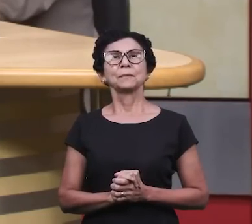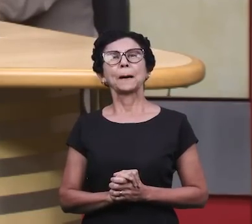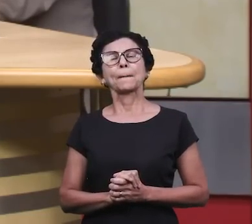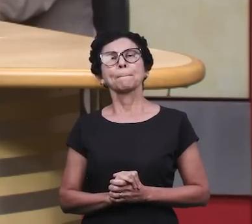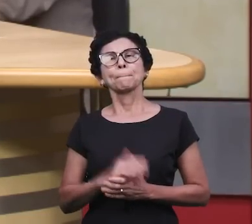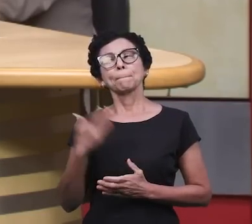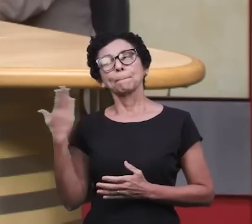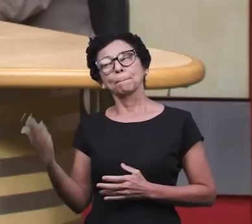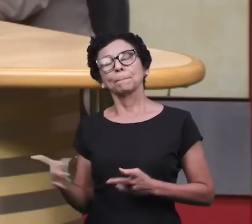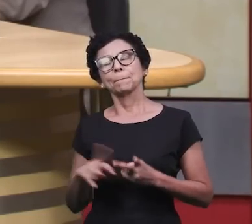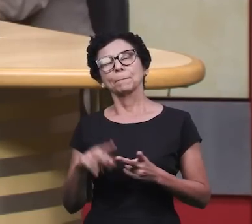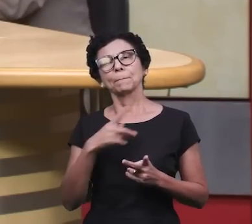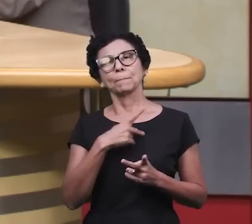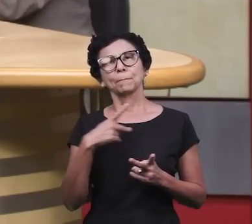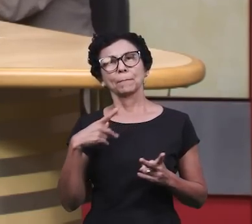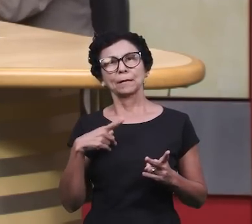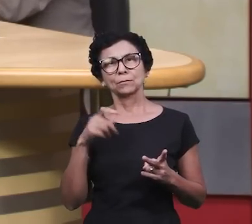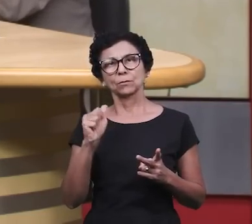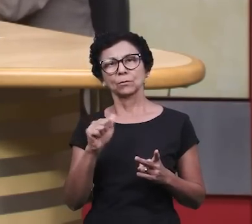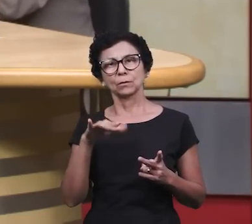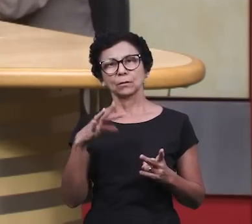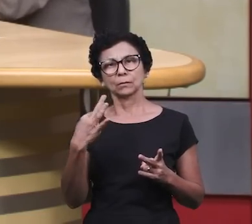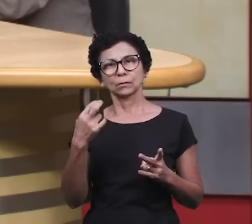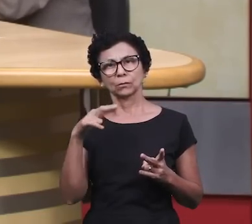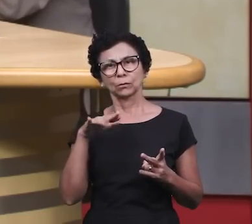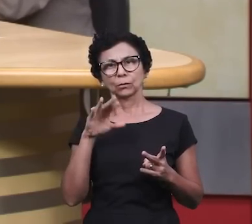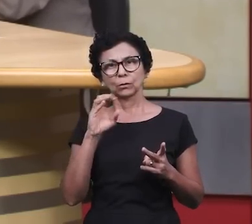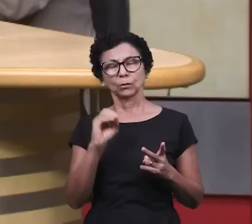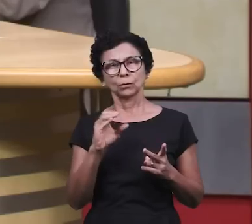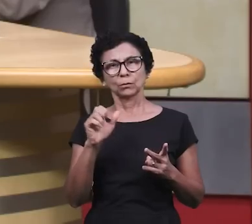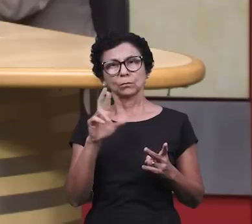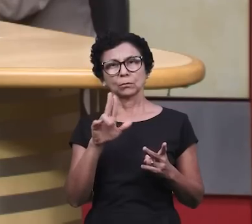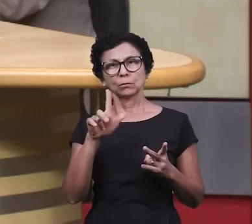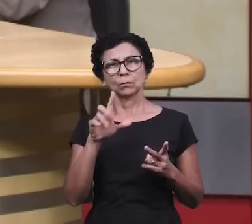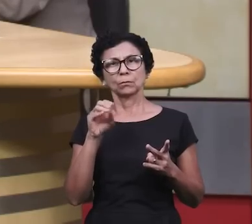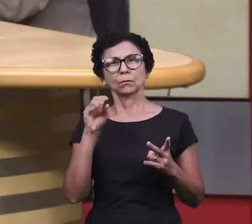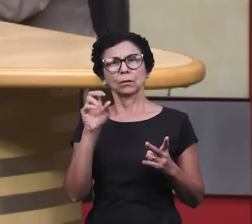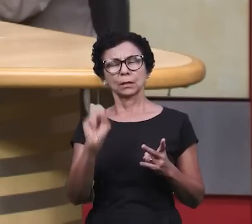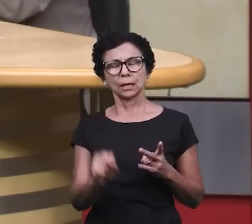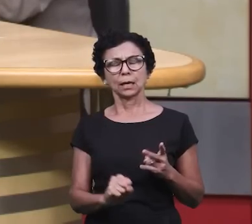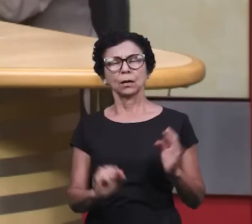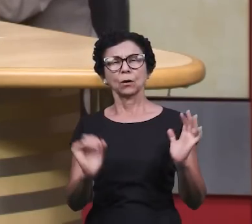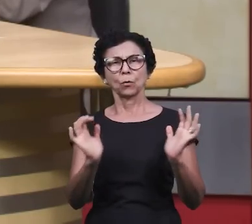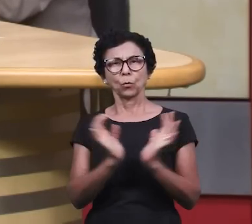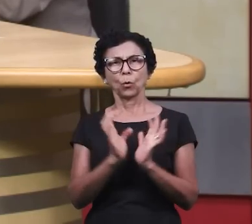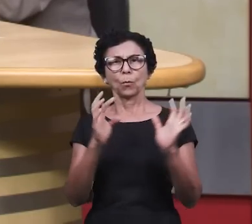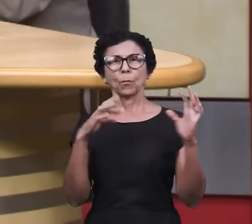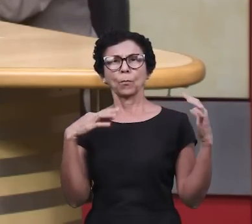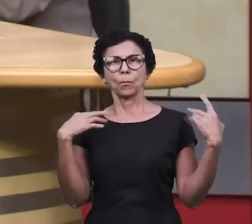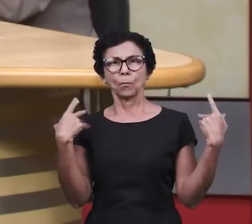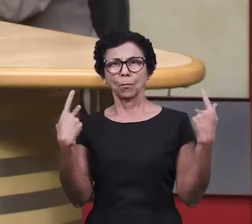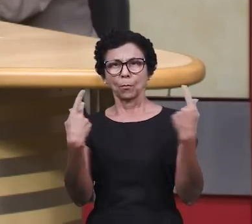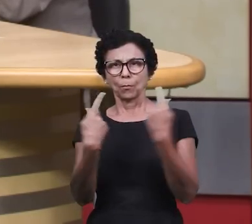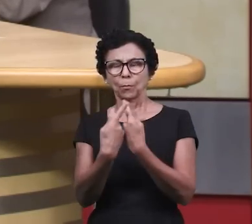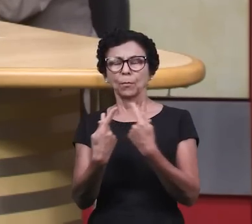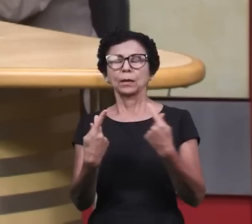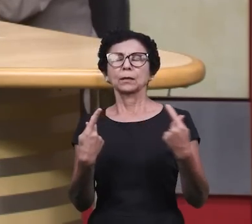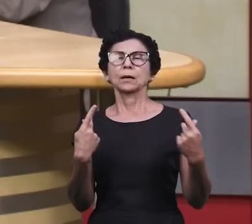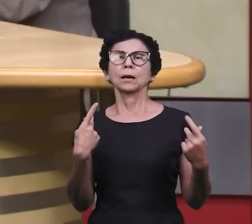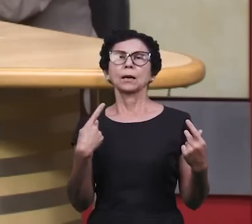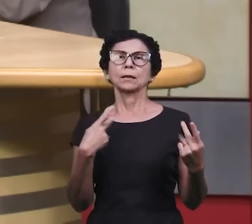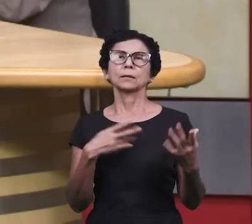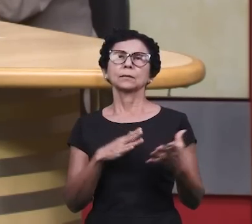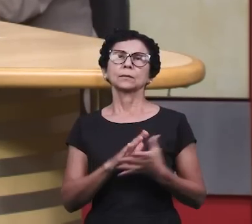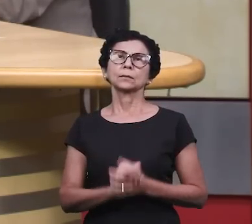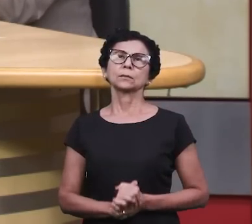todos. Pastor Antônio Carlos de Oliveira, que é conselheiro também, viajou muito conosco nesse início de obra